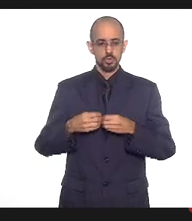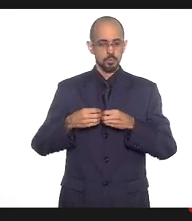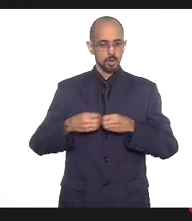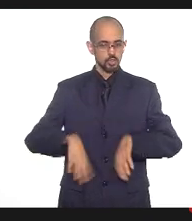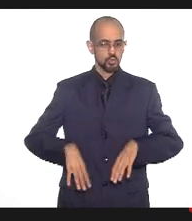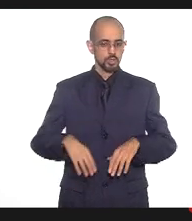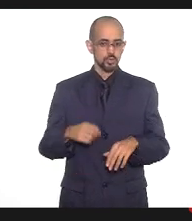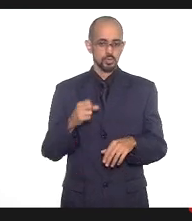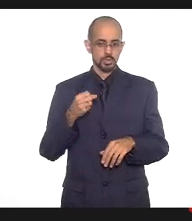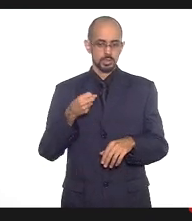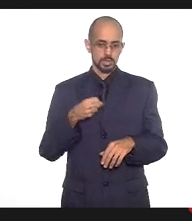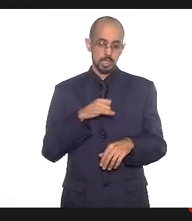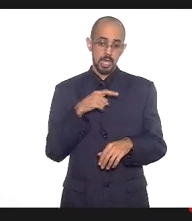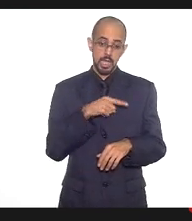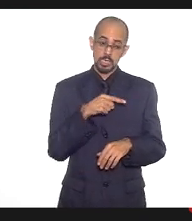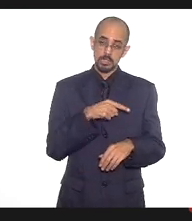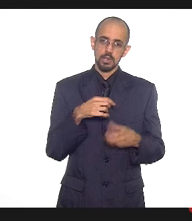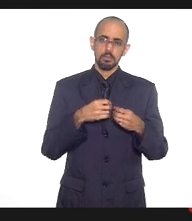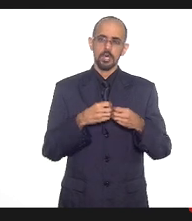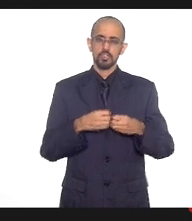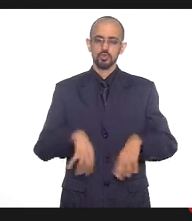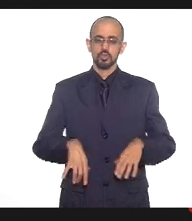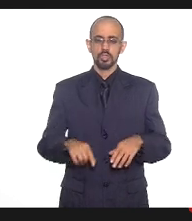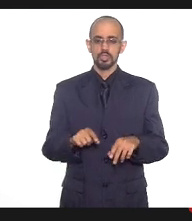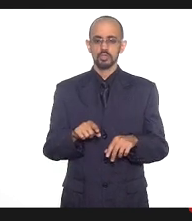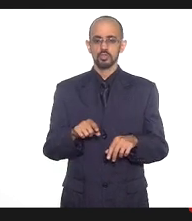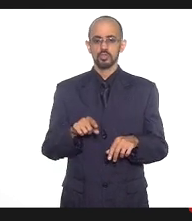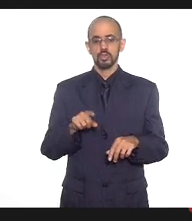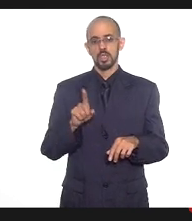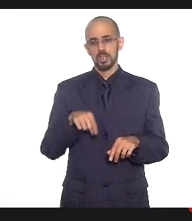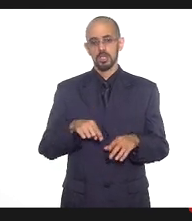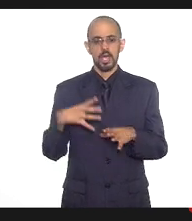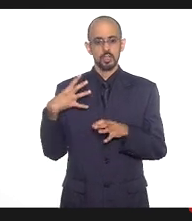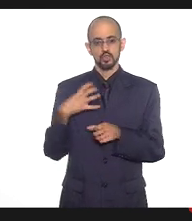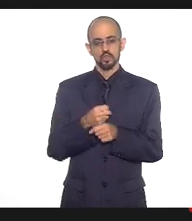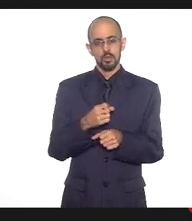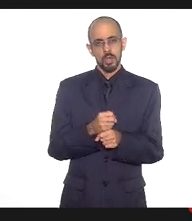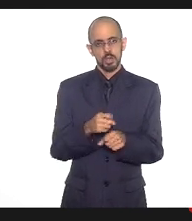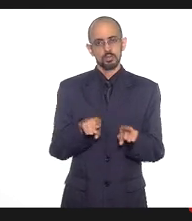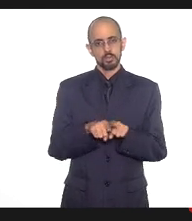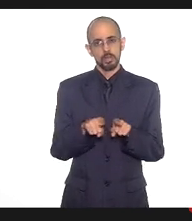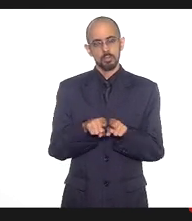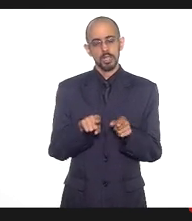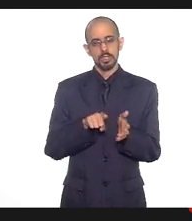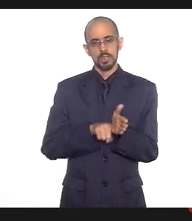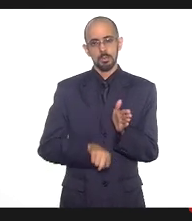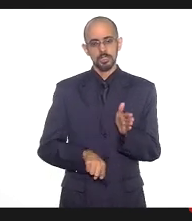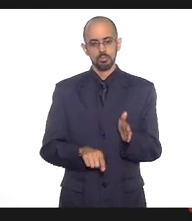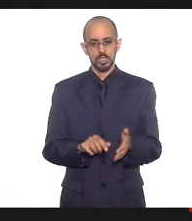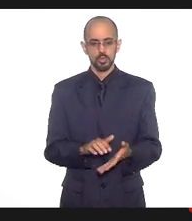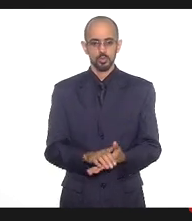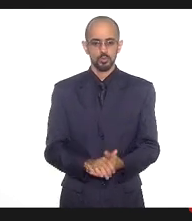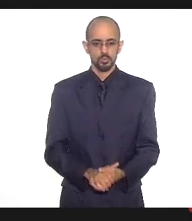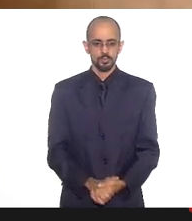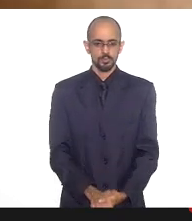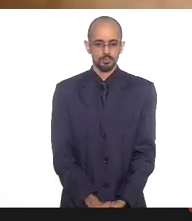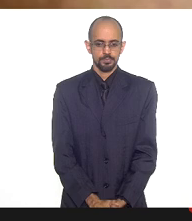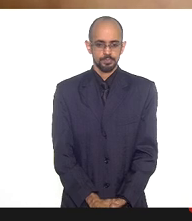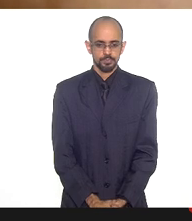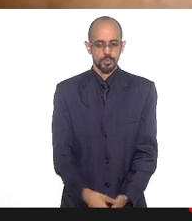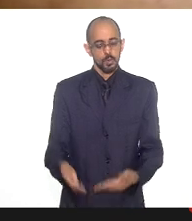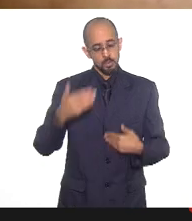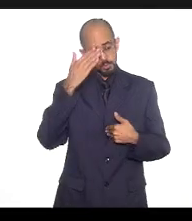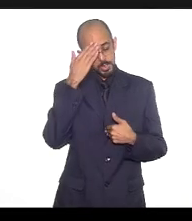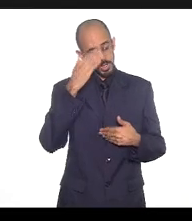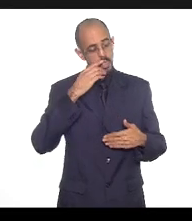se esse prejuízo também previsto, ele é computado nesse abatimento. Obrigado,